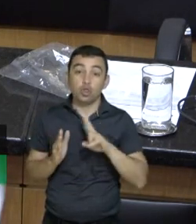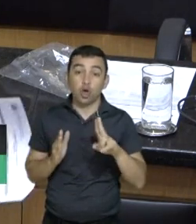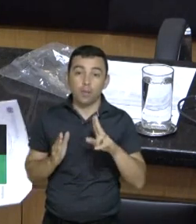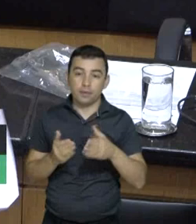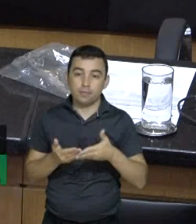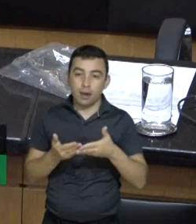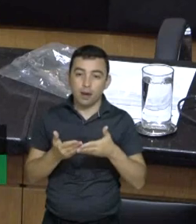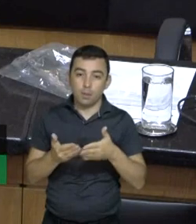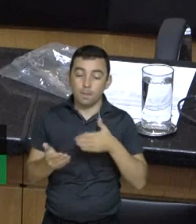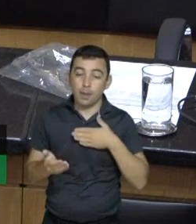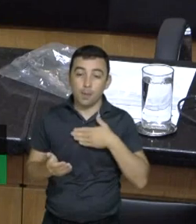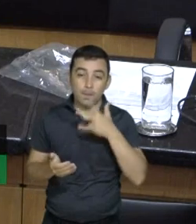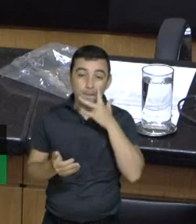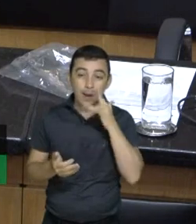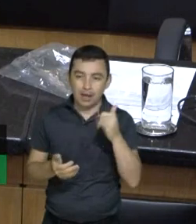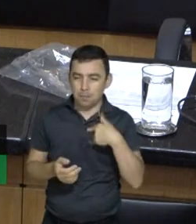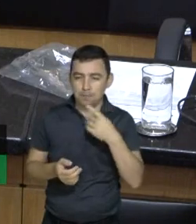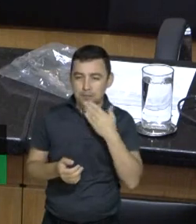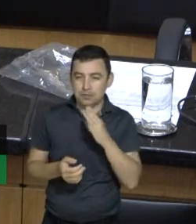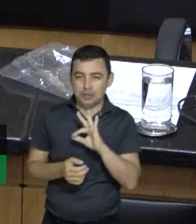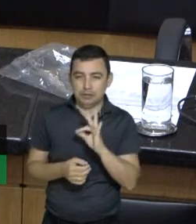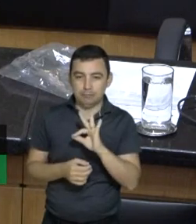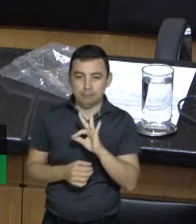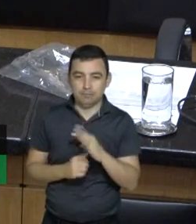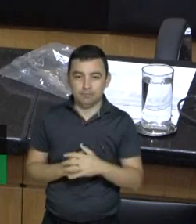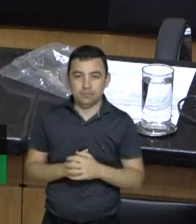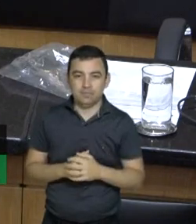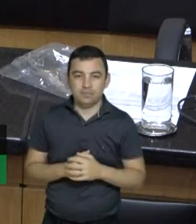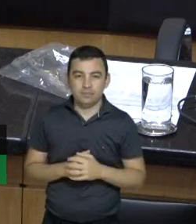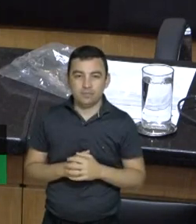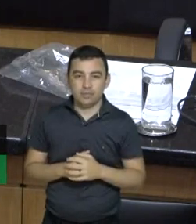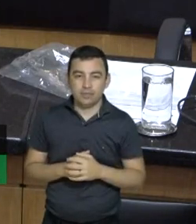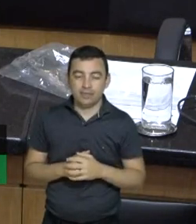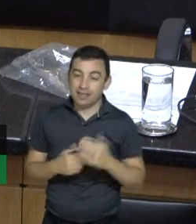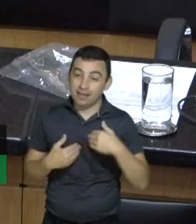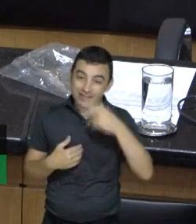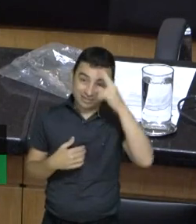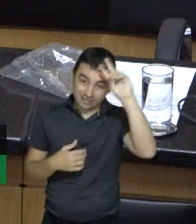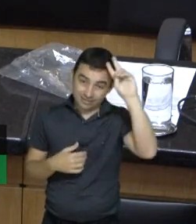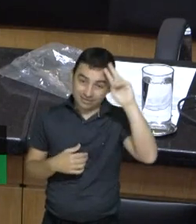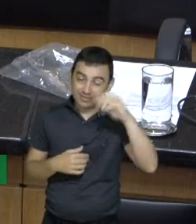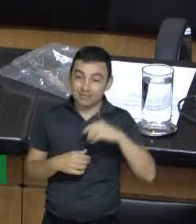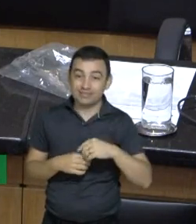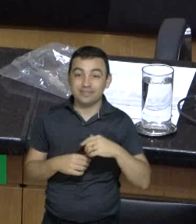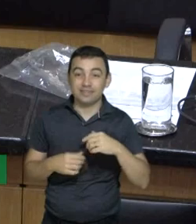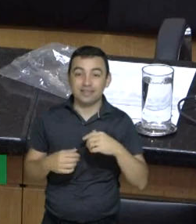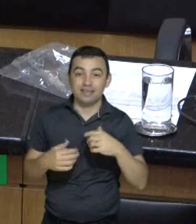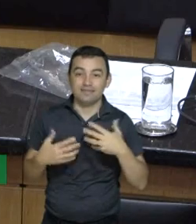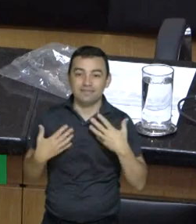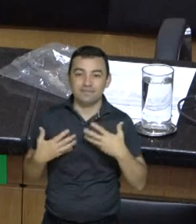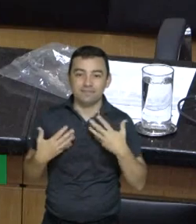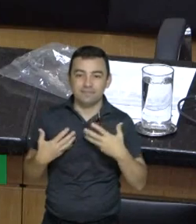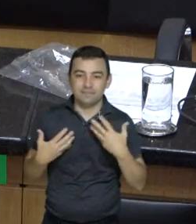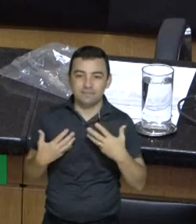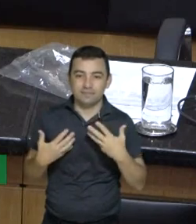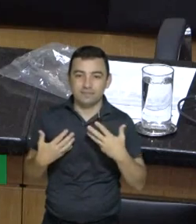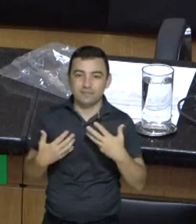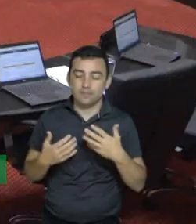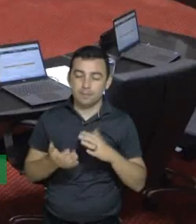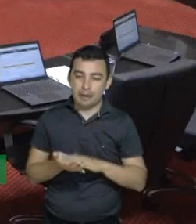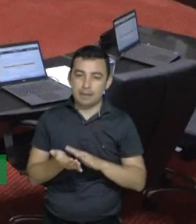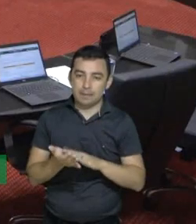o meu pai eu não pedi isso então o velho João é um cara preso tá contente e parabéns o Clube Náutico América